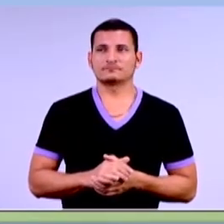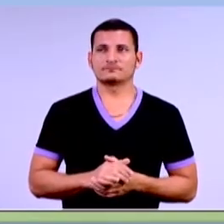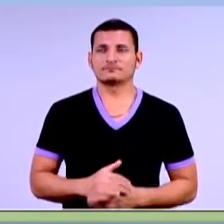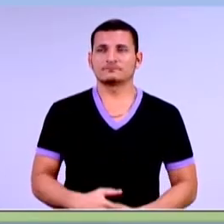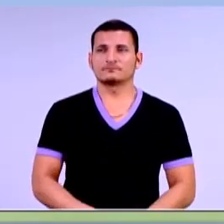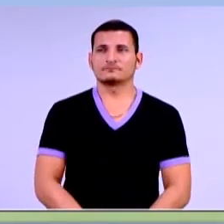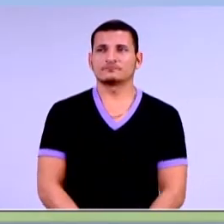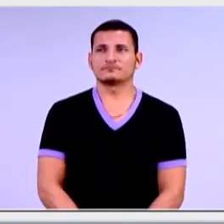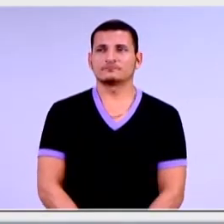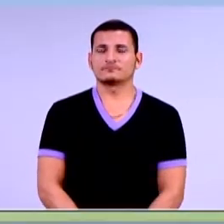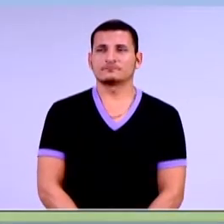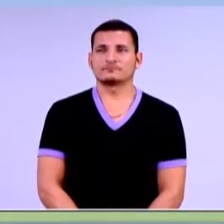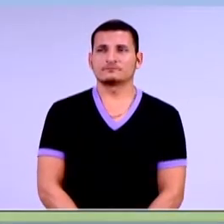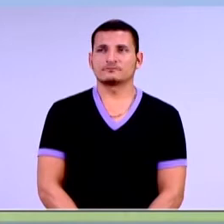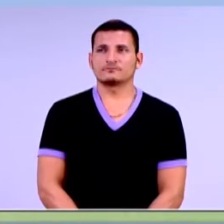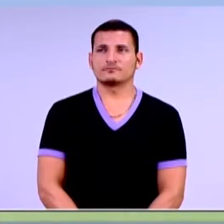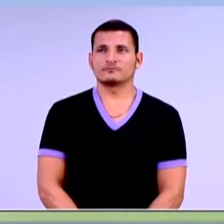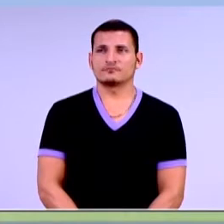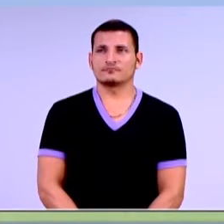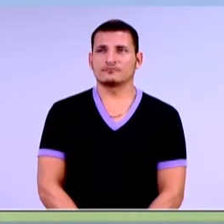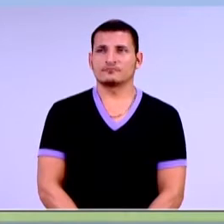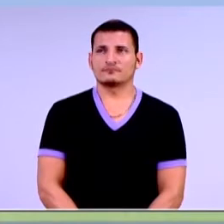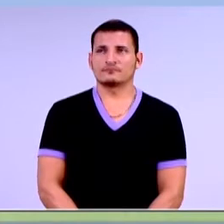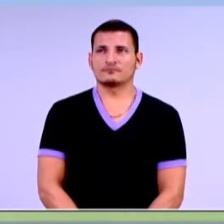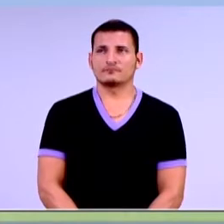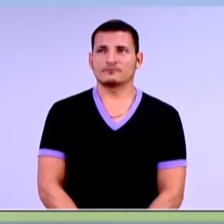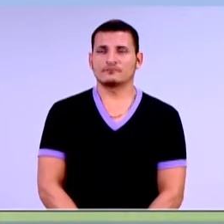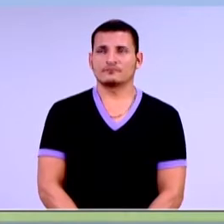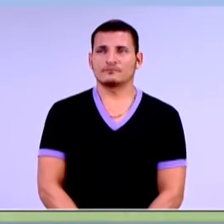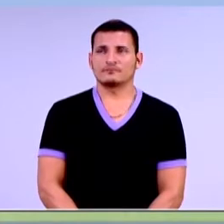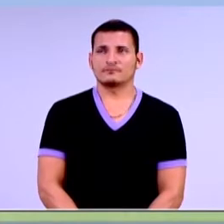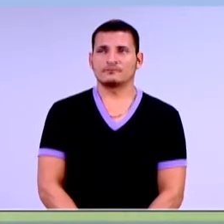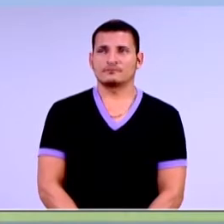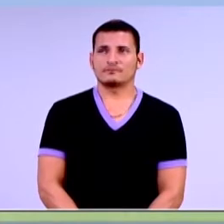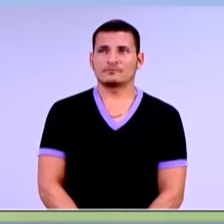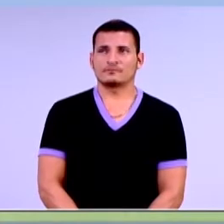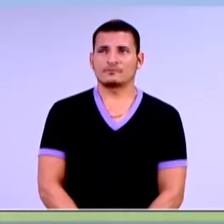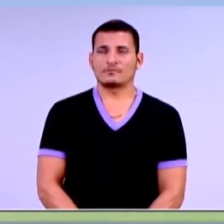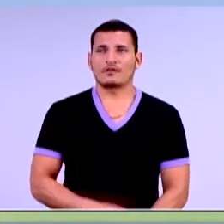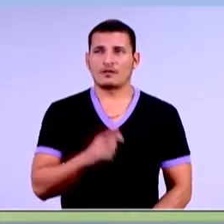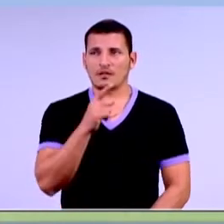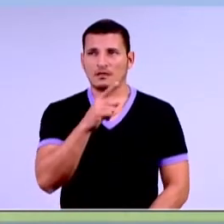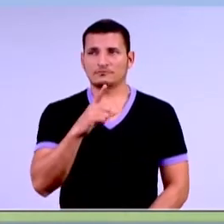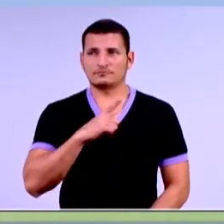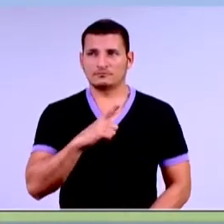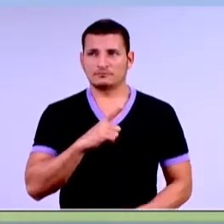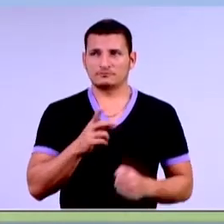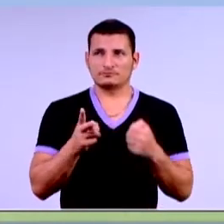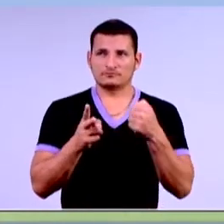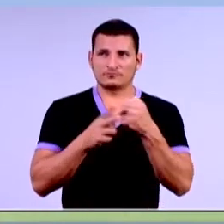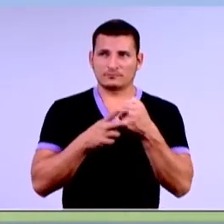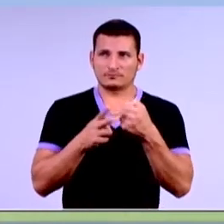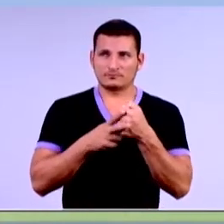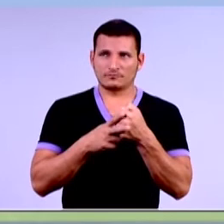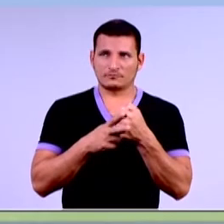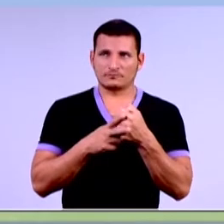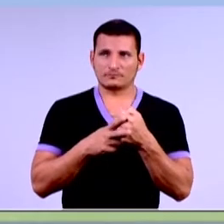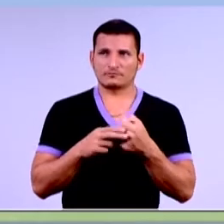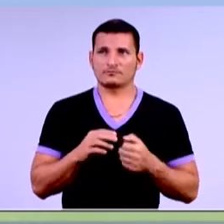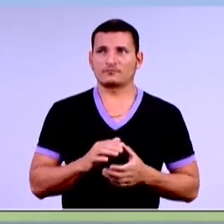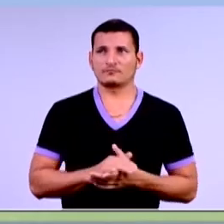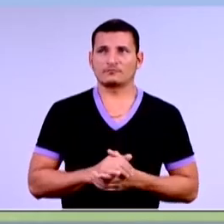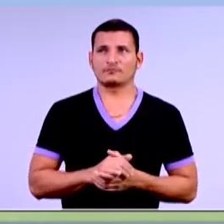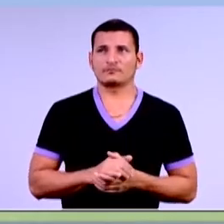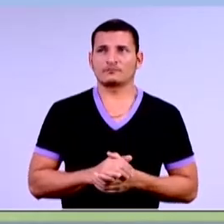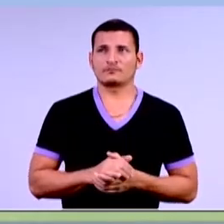ro mortes bem aqui nós temos o verbo régua o verbo é